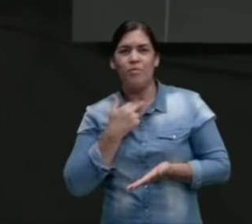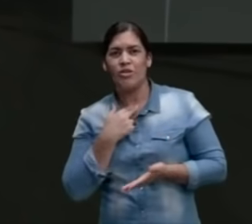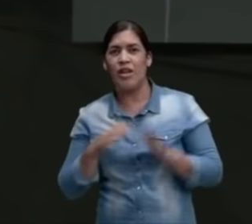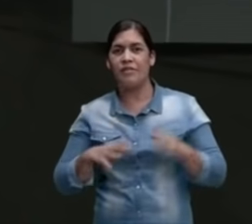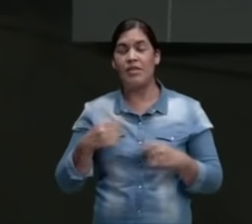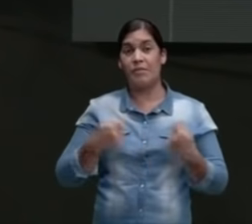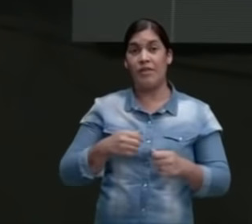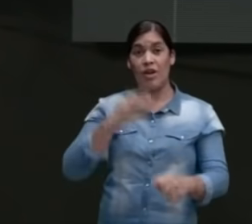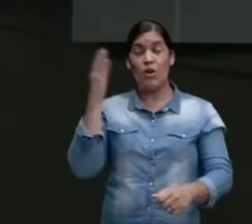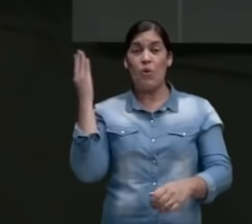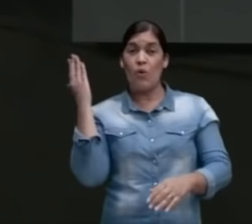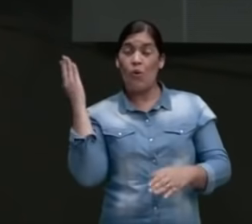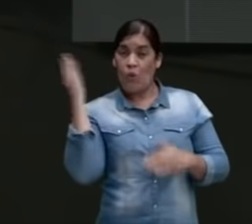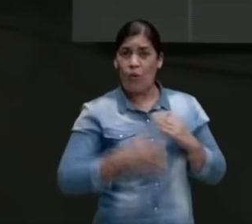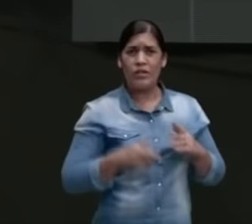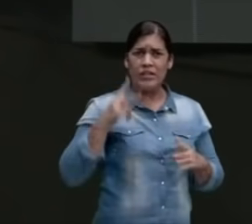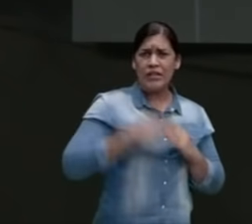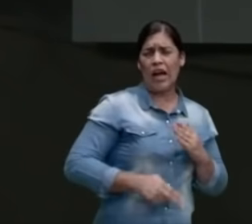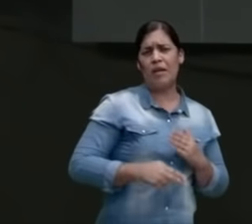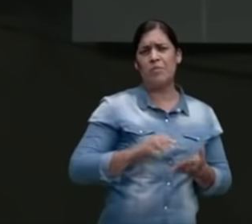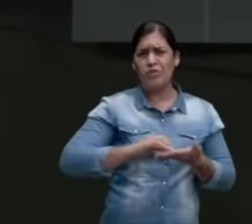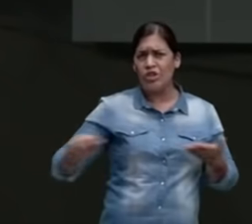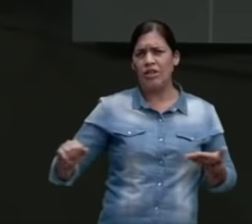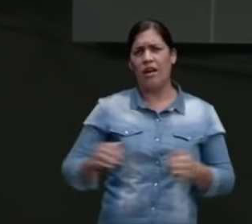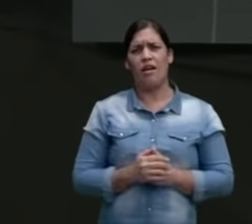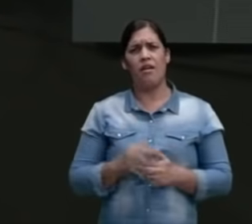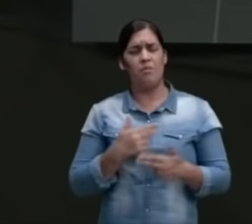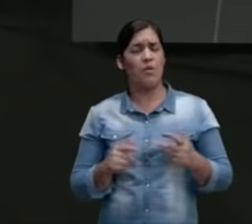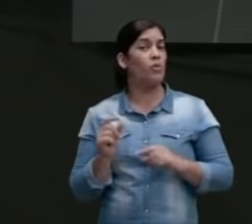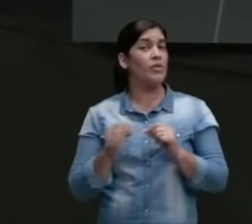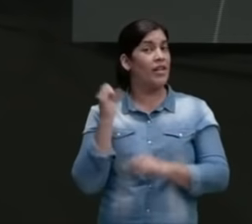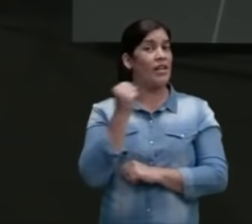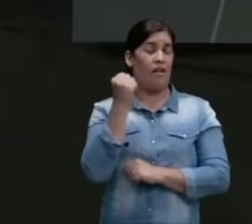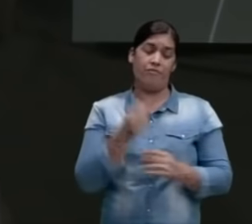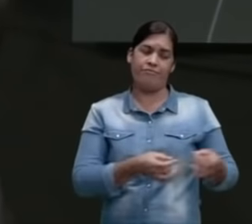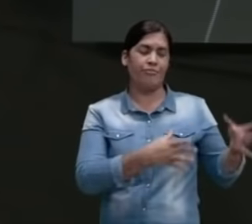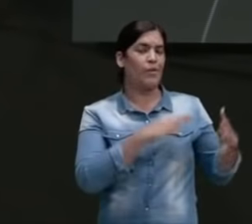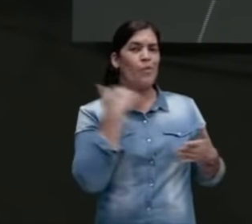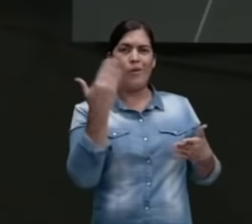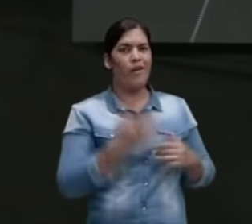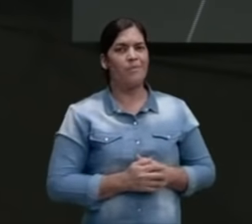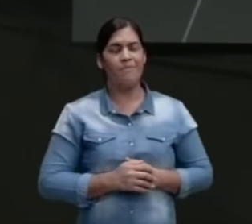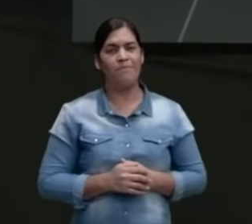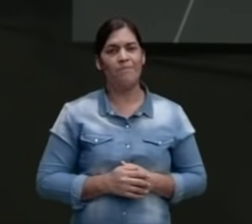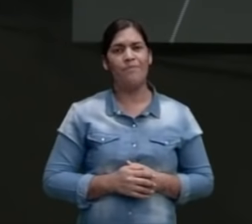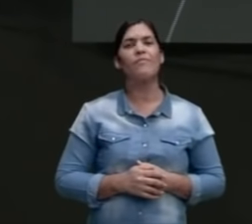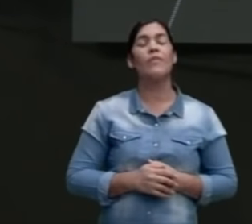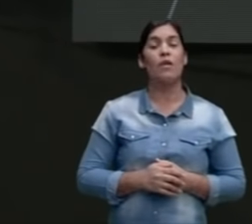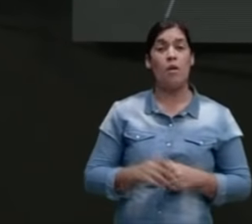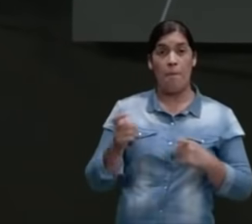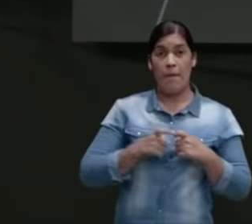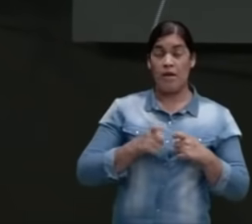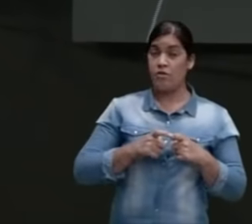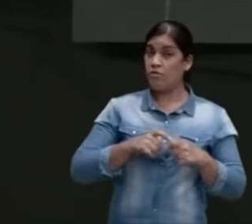amputar. E era algo assim que os médicos mais reconhecidos eram os médicos que amputavam o membro